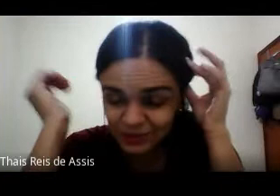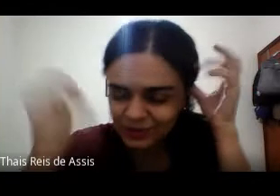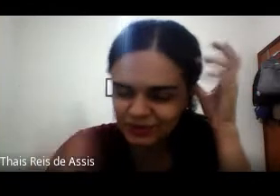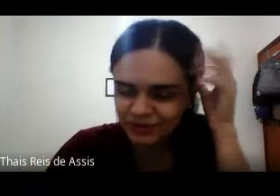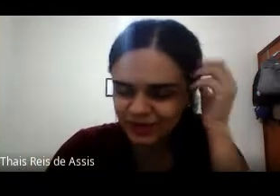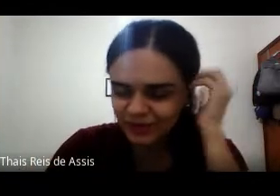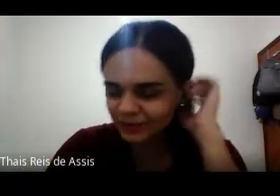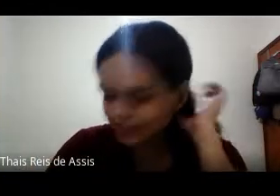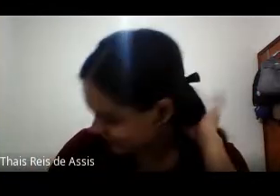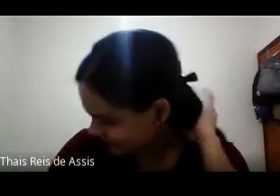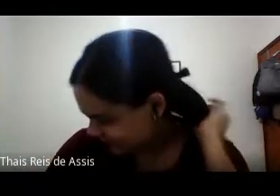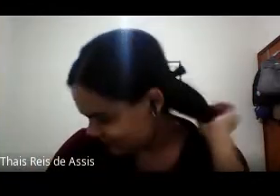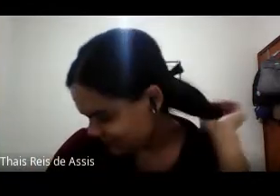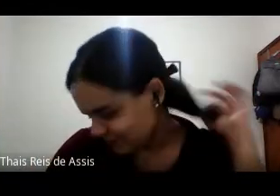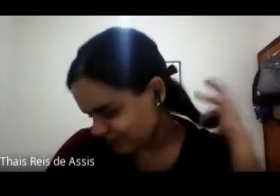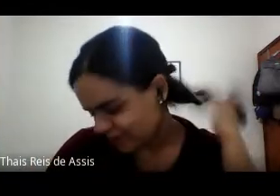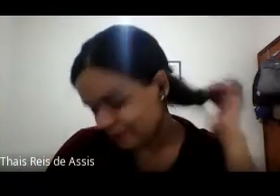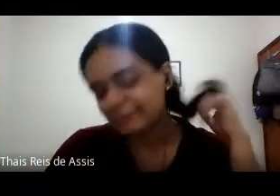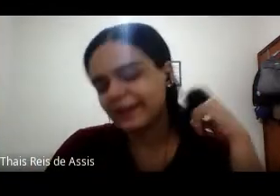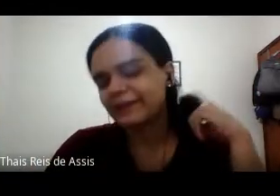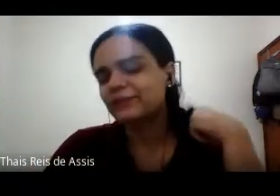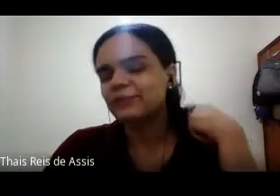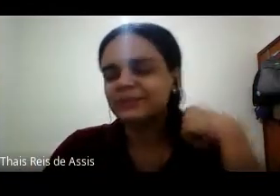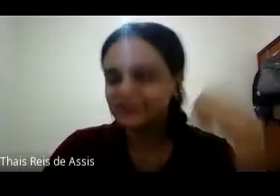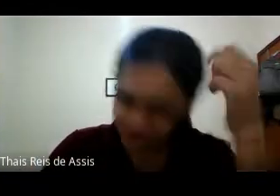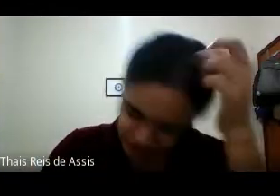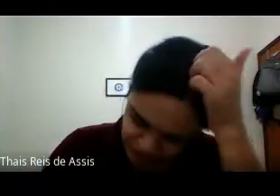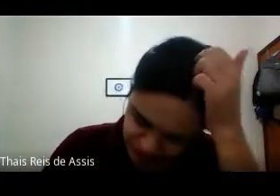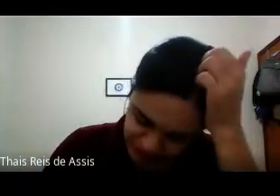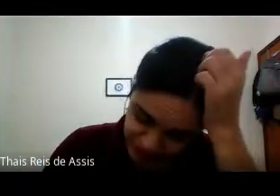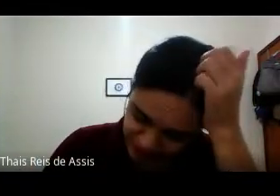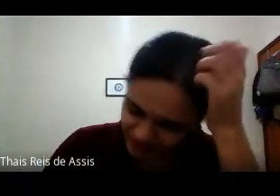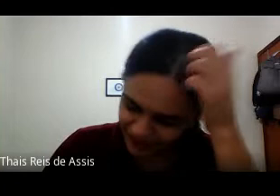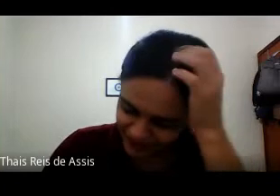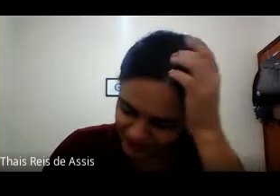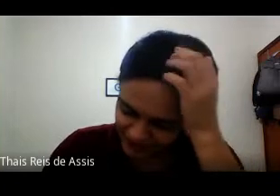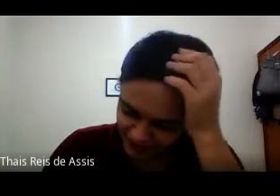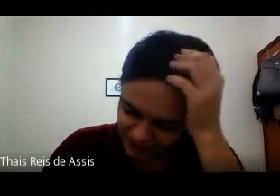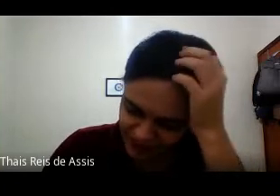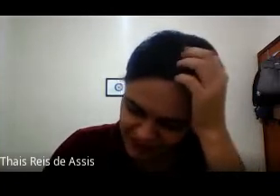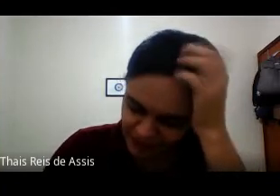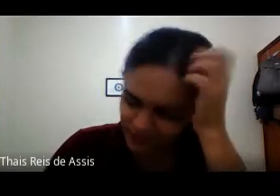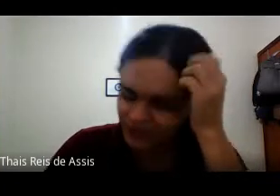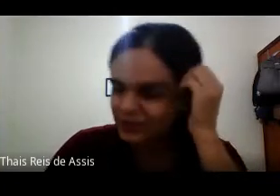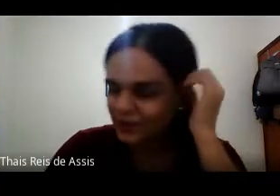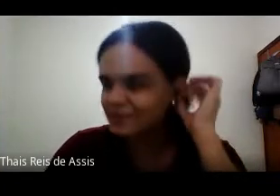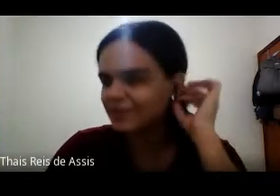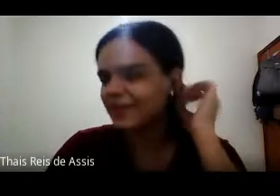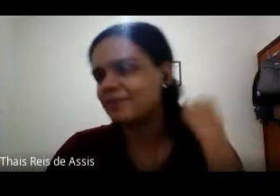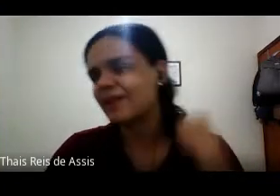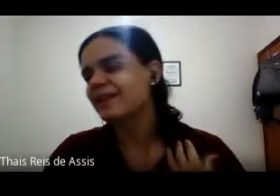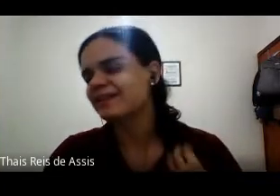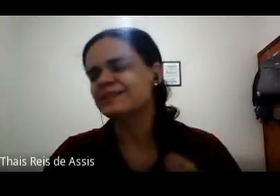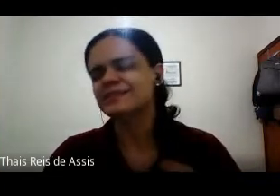tinha escolhido o modelo. O meu amado marido viu o modelo do vestido, eu fiquei brava com ele. Aí eu conversei com o vendedor,